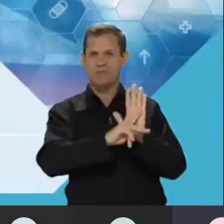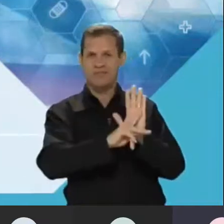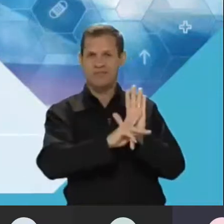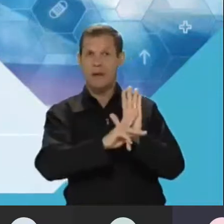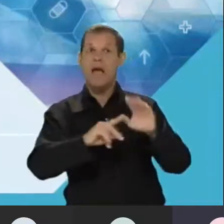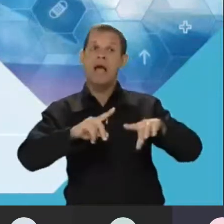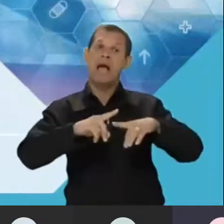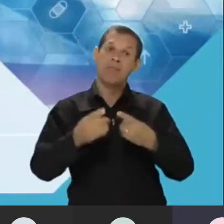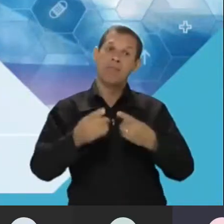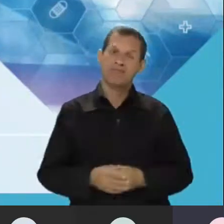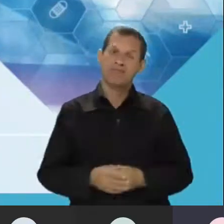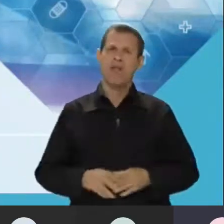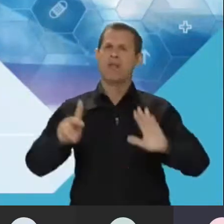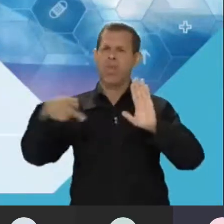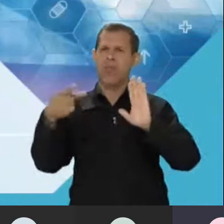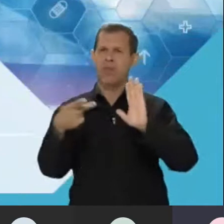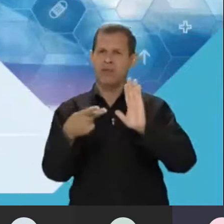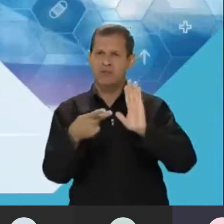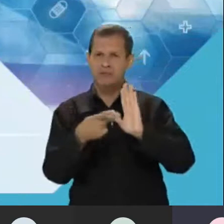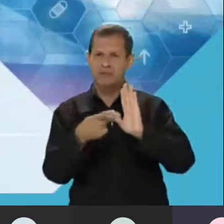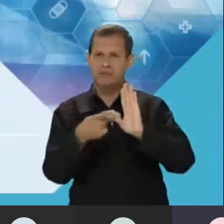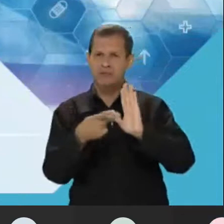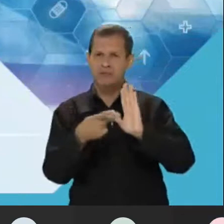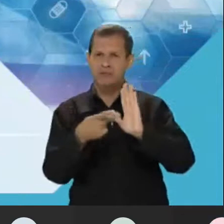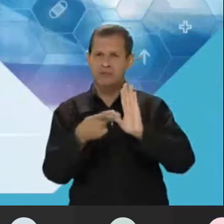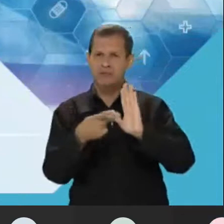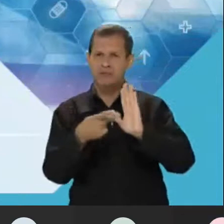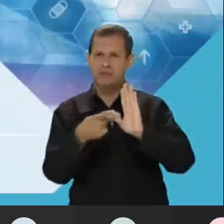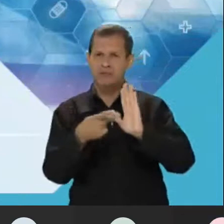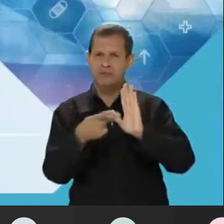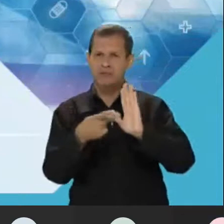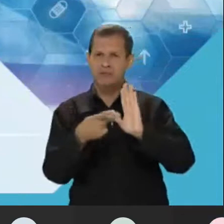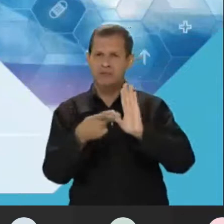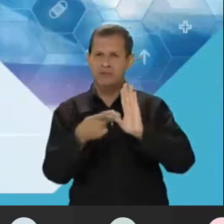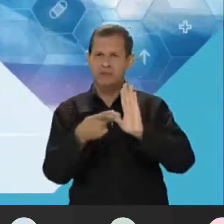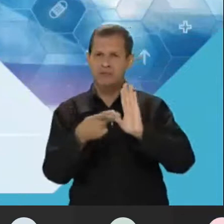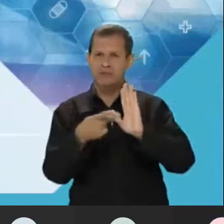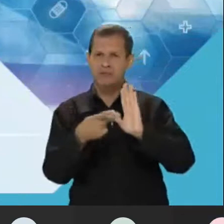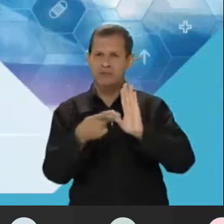projeto. E a questão de ventilação. A ventilação